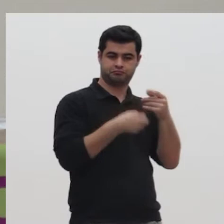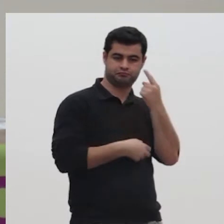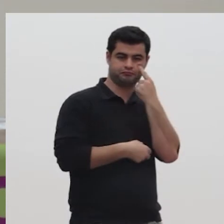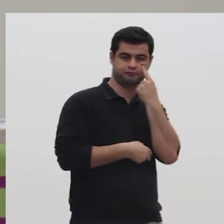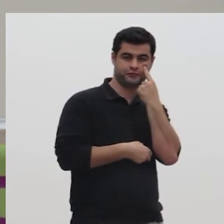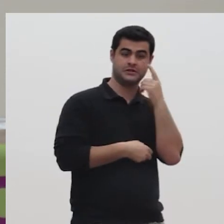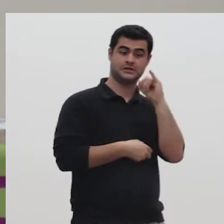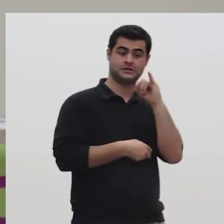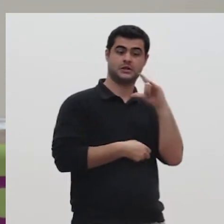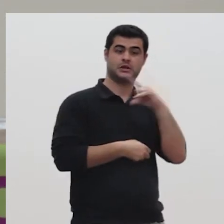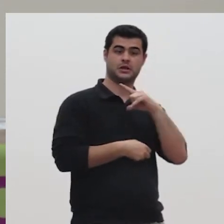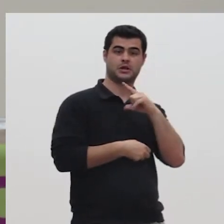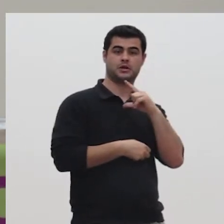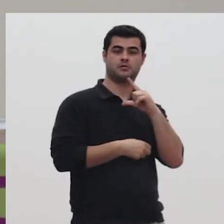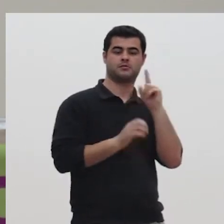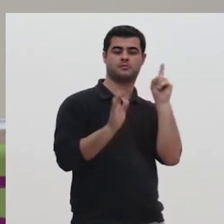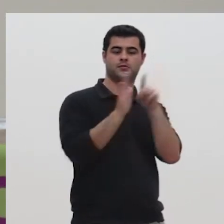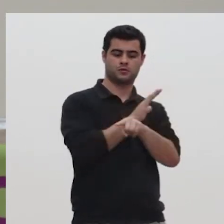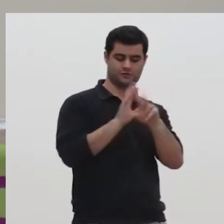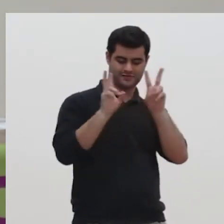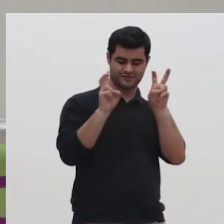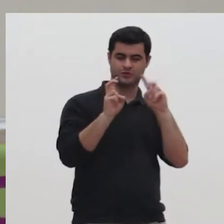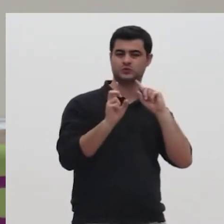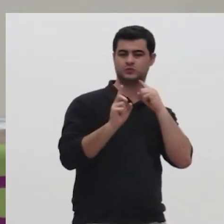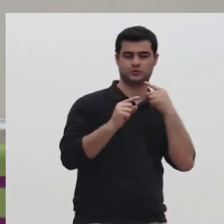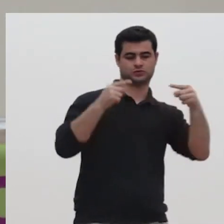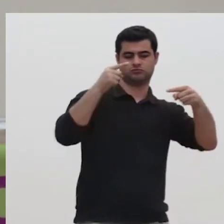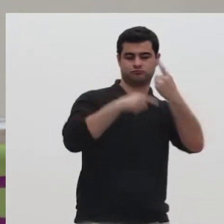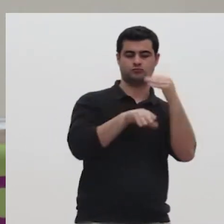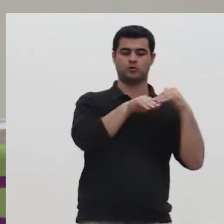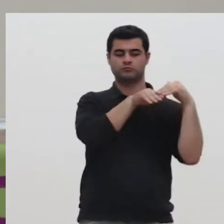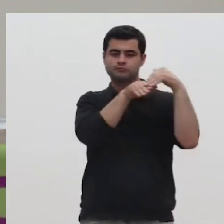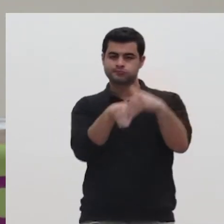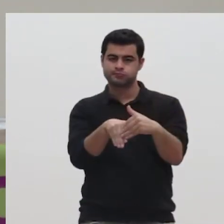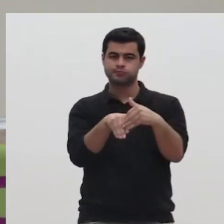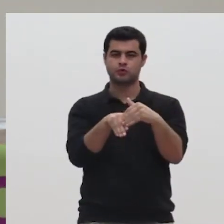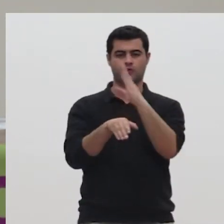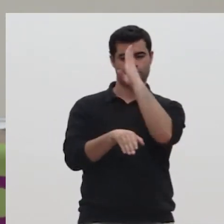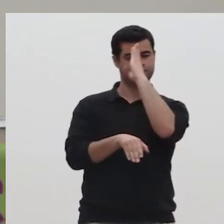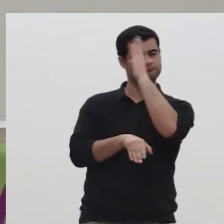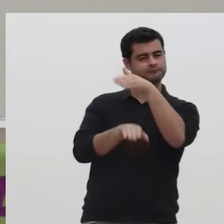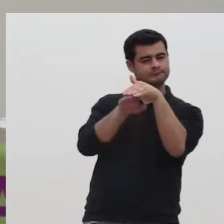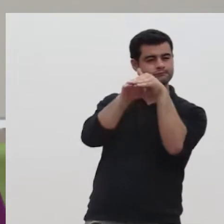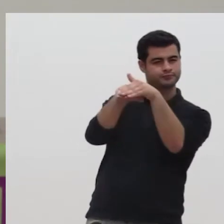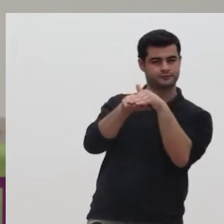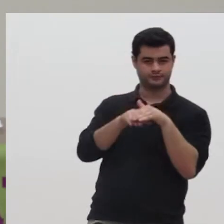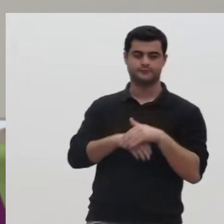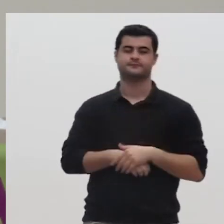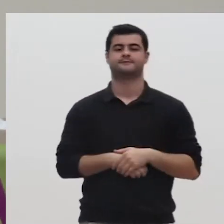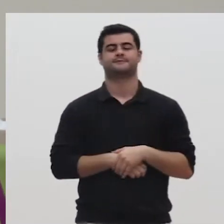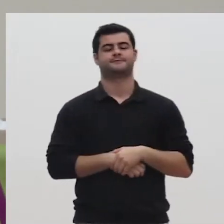conteúdo impróprio, ofensivo ou seja direcionado a determinado candidato.